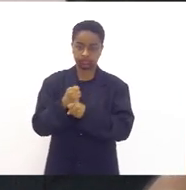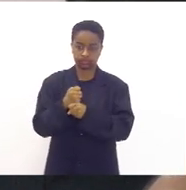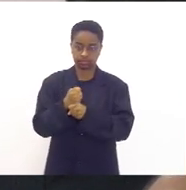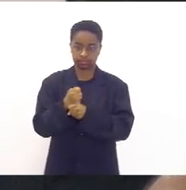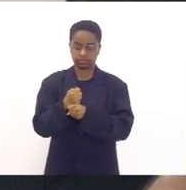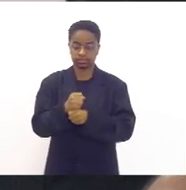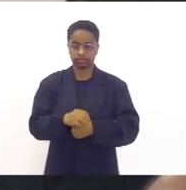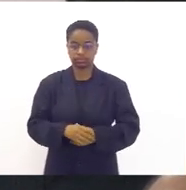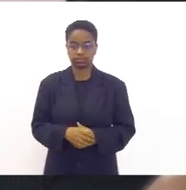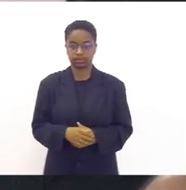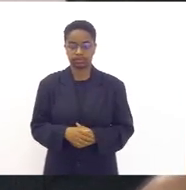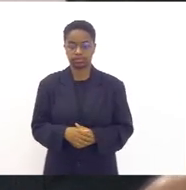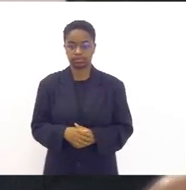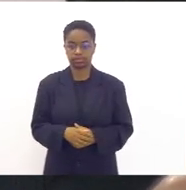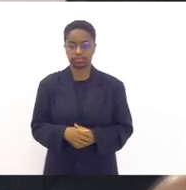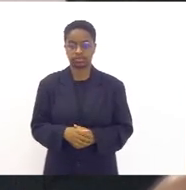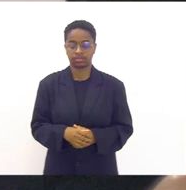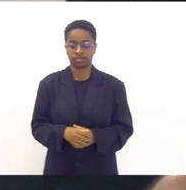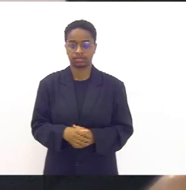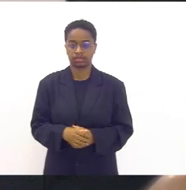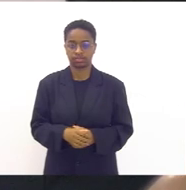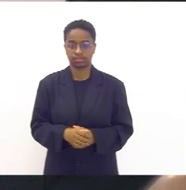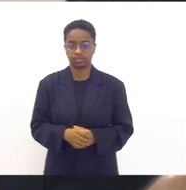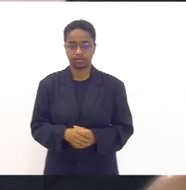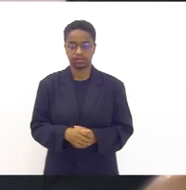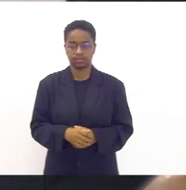do ano passado, e